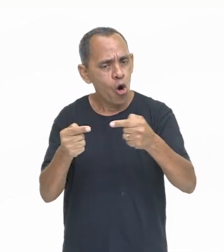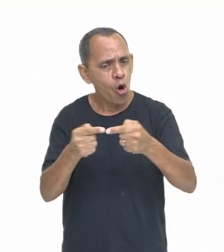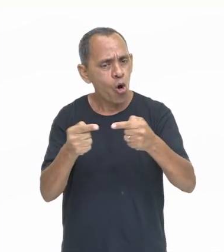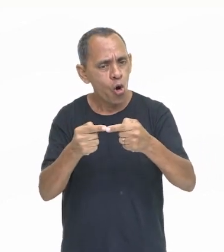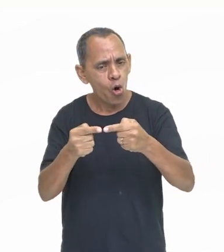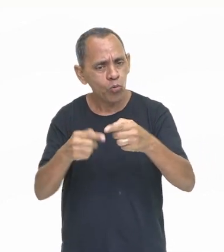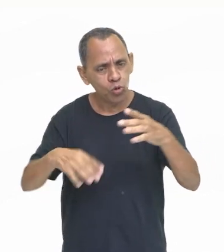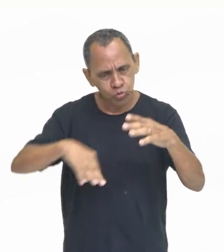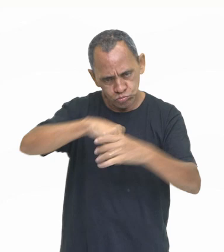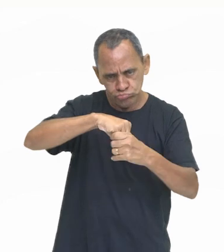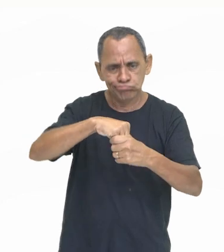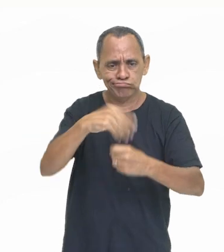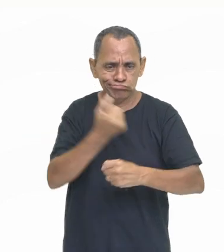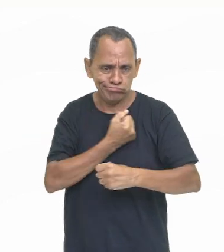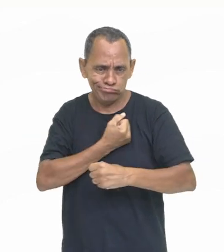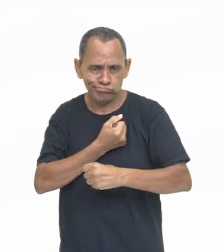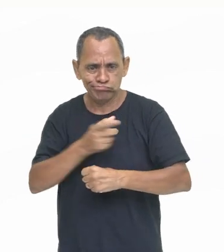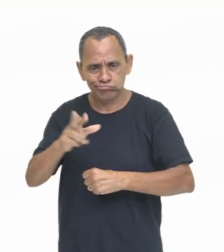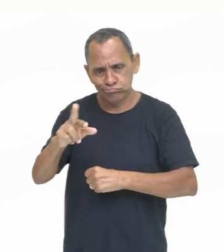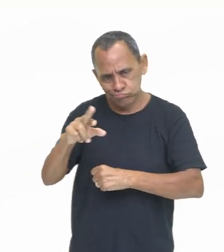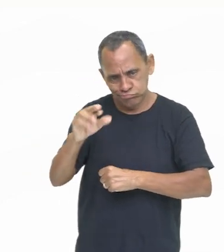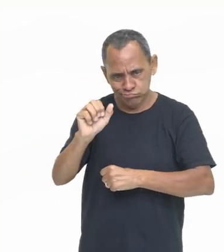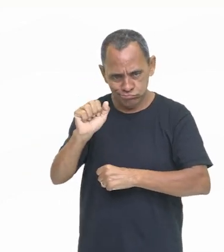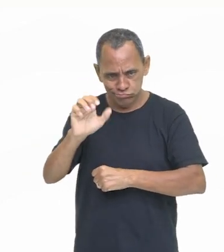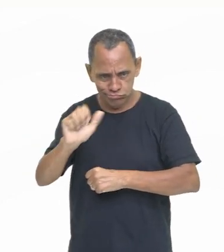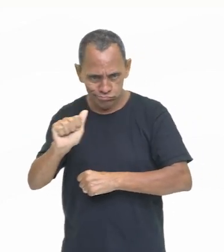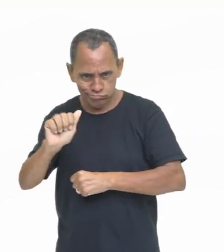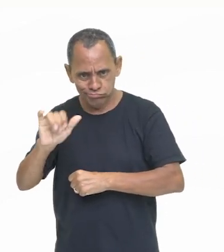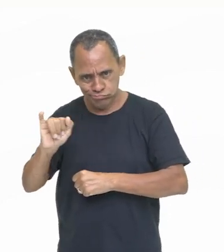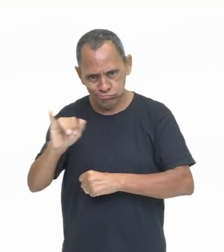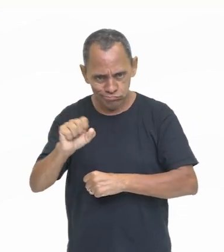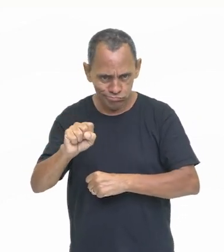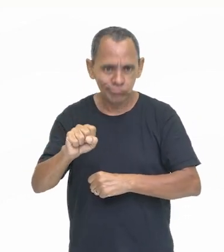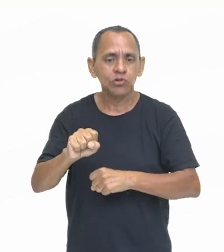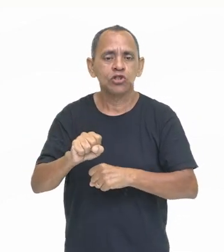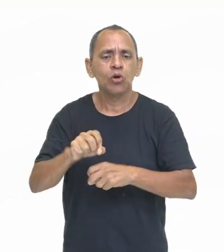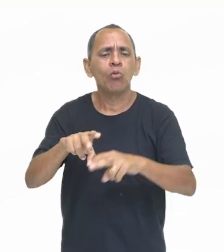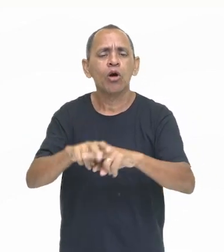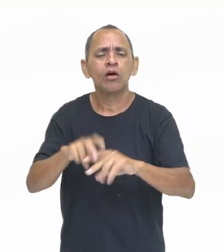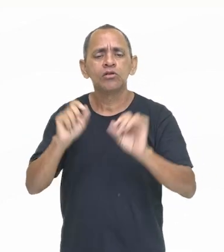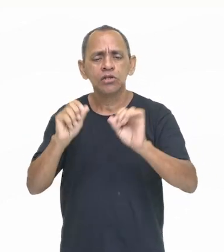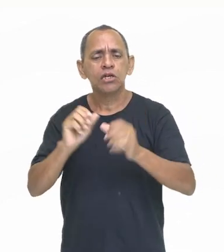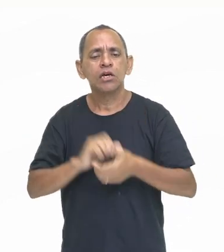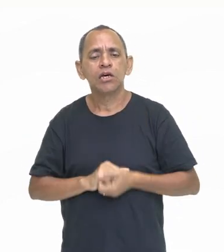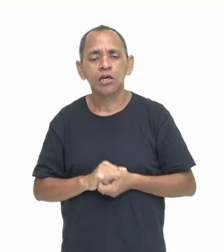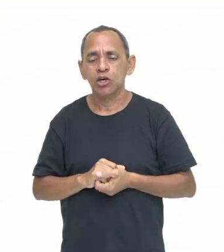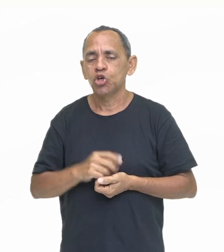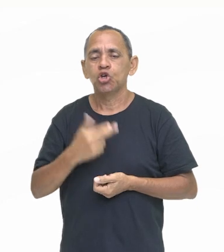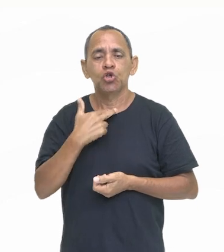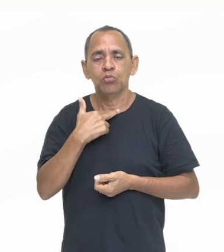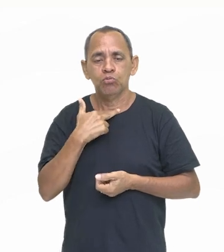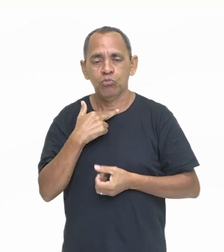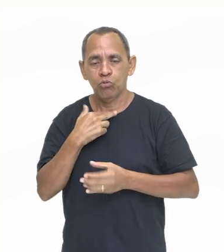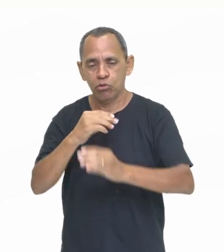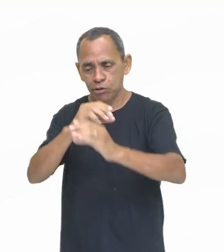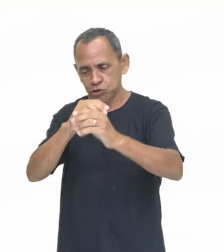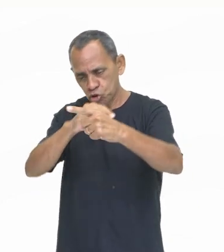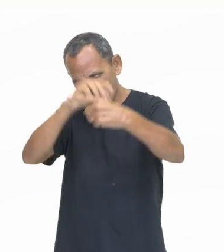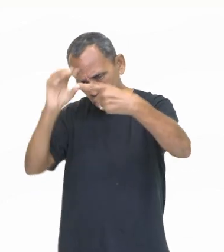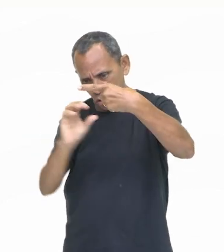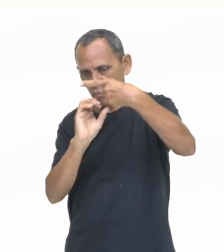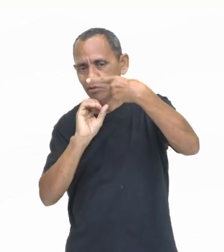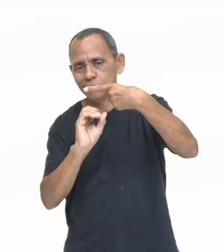dos números reais, só que ela não pode ser zero, né? Por causa justamente dessa indeterminação que eu citei para você agora da fração